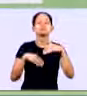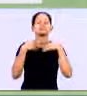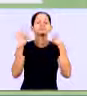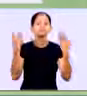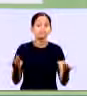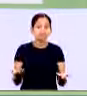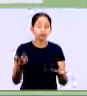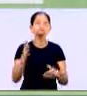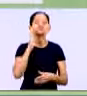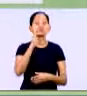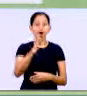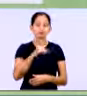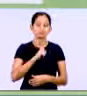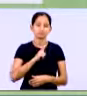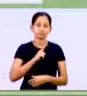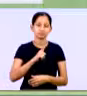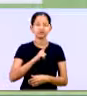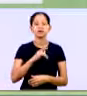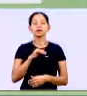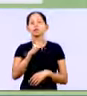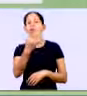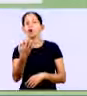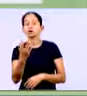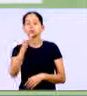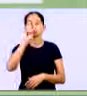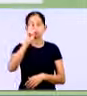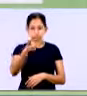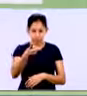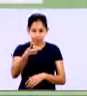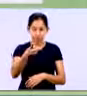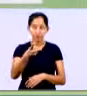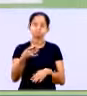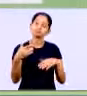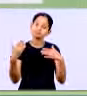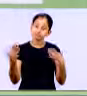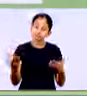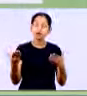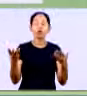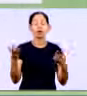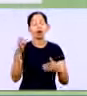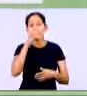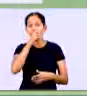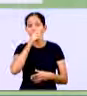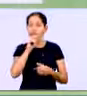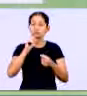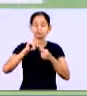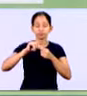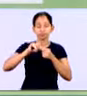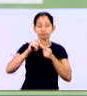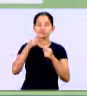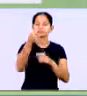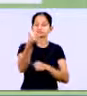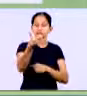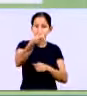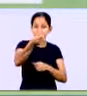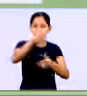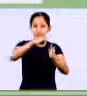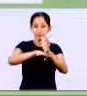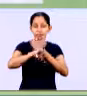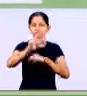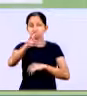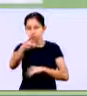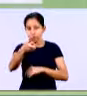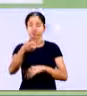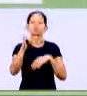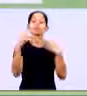produtos acabados no meu estoque, são 2 mil, certo? Logo eu precisarei 16 menos 2, produzir 14